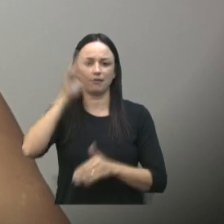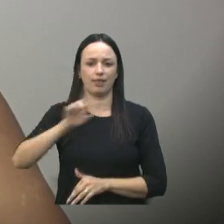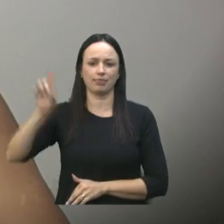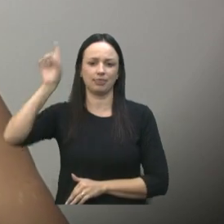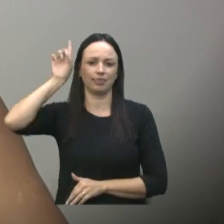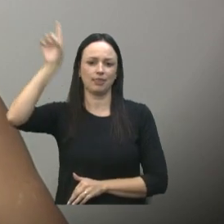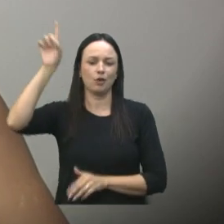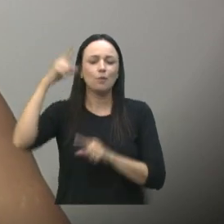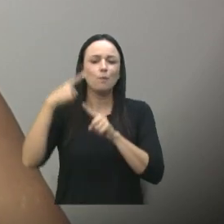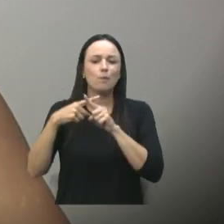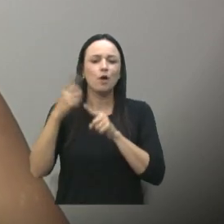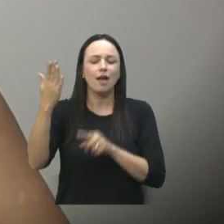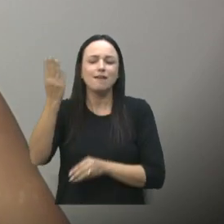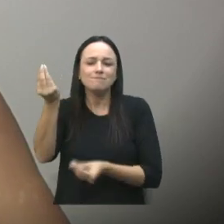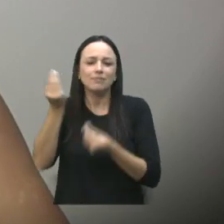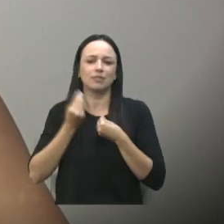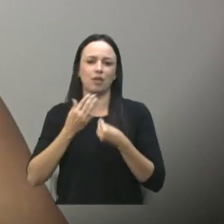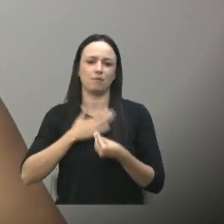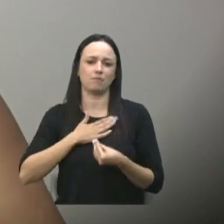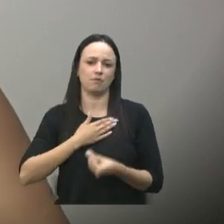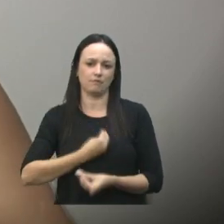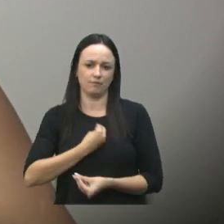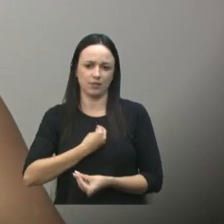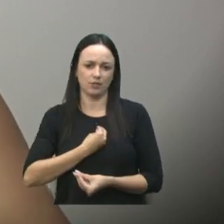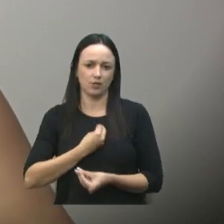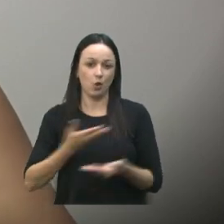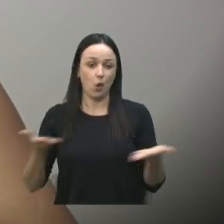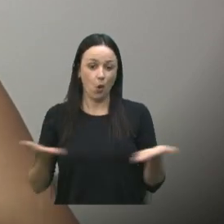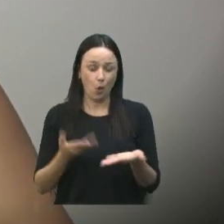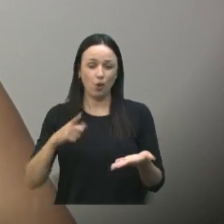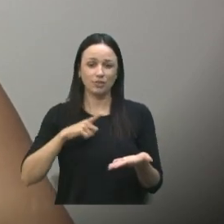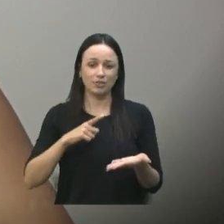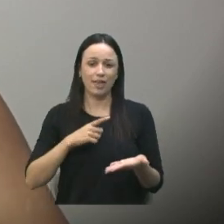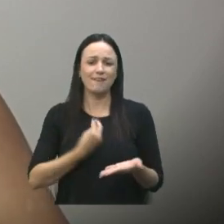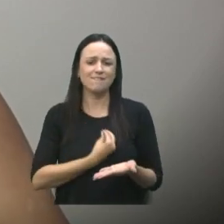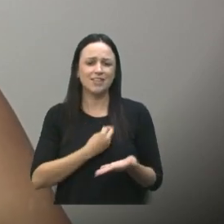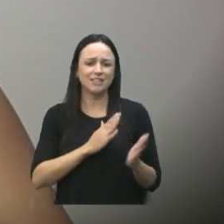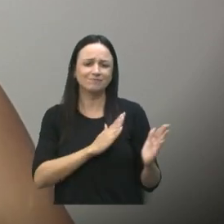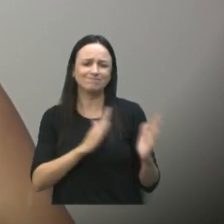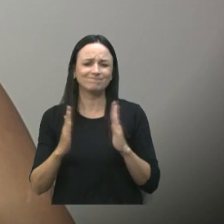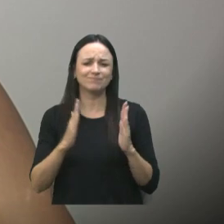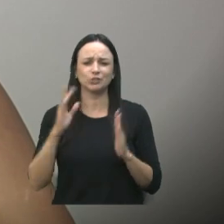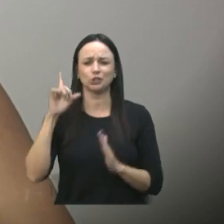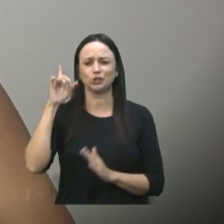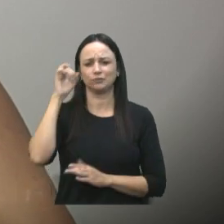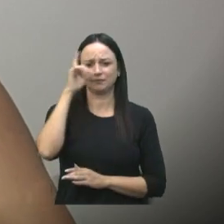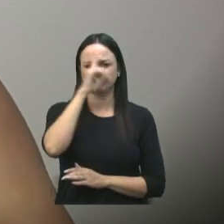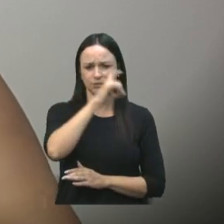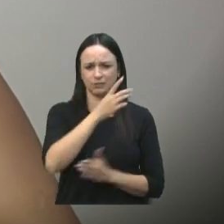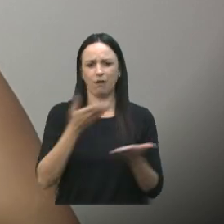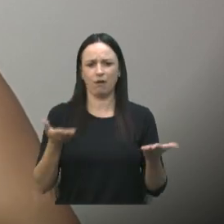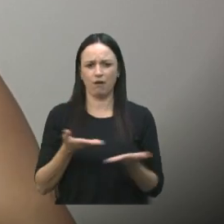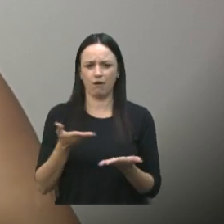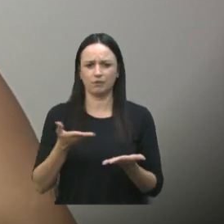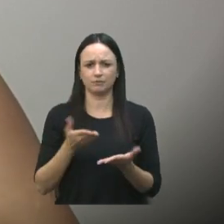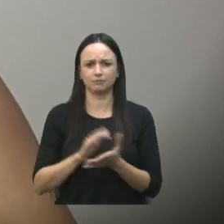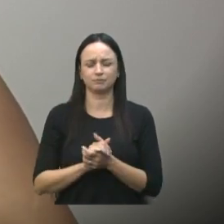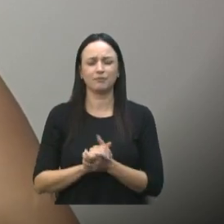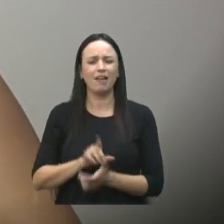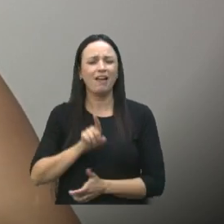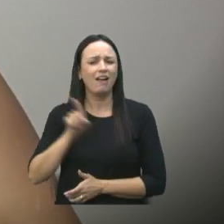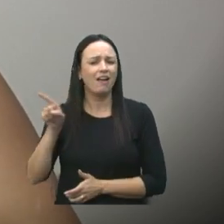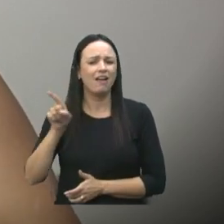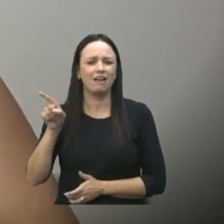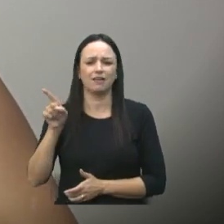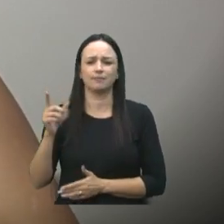colocado ele no meu caminho. Que hoje eu estou passando por uma fase difícil e ele é